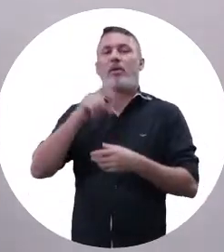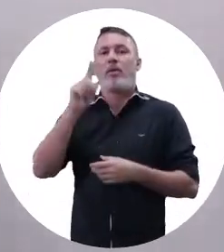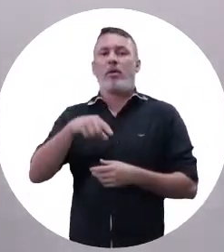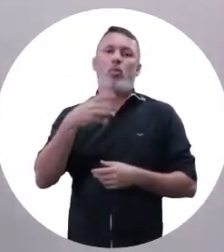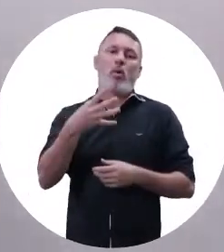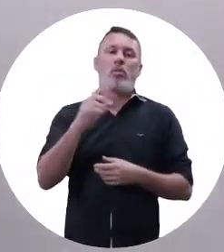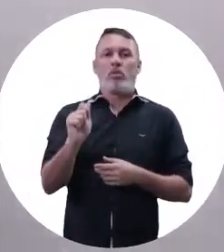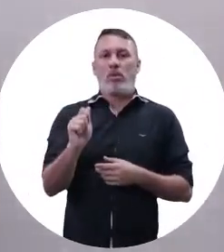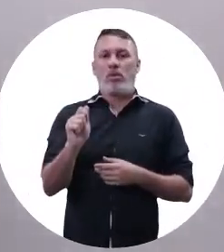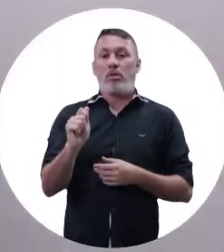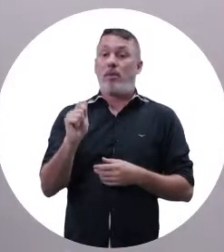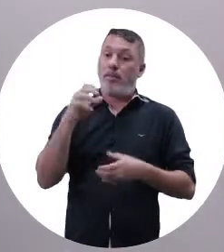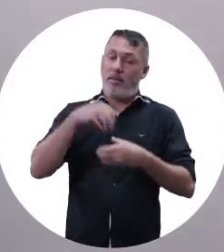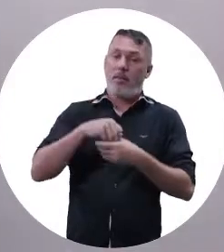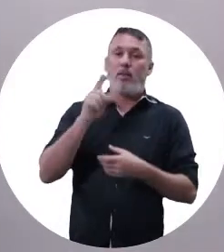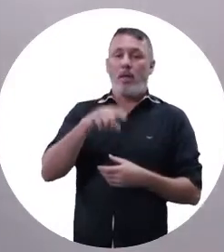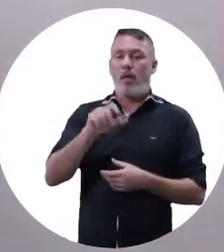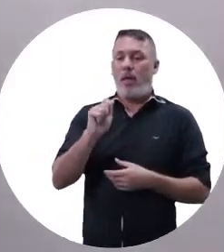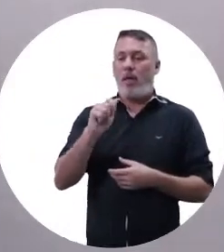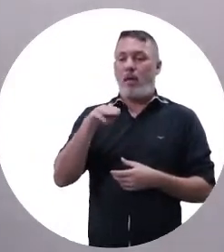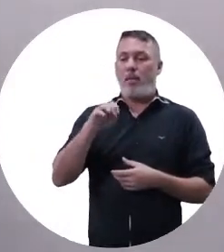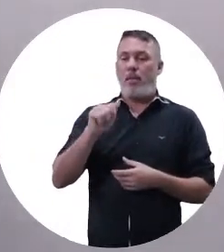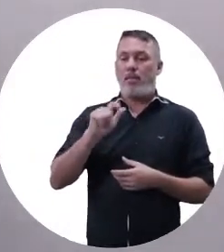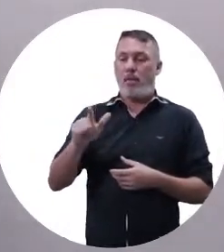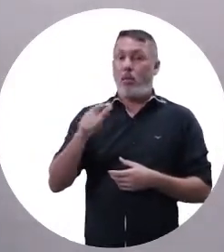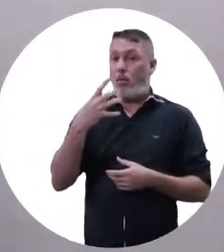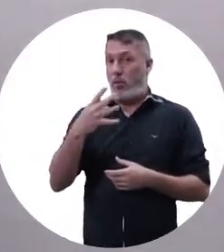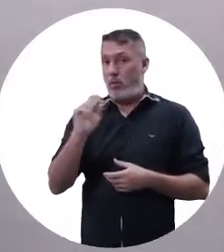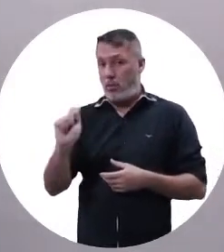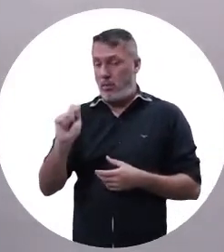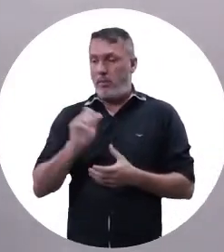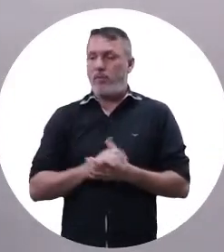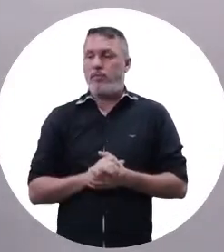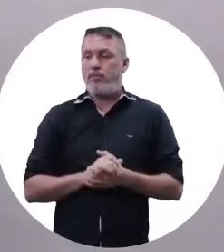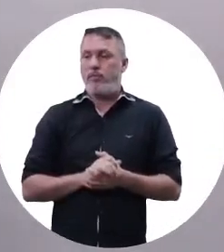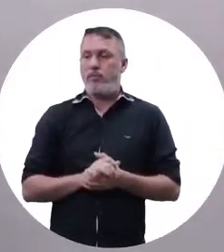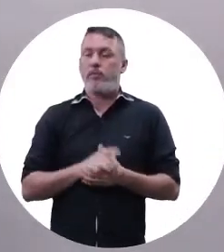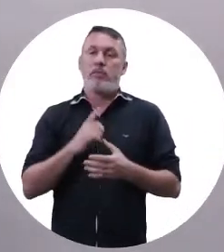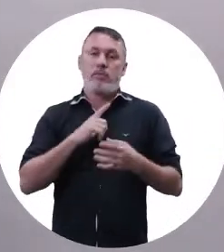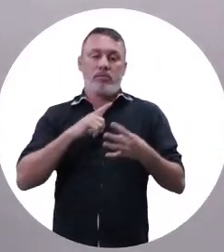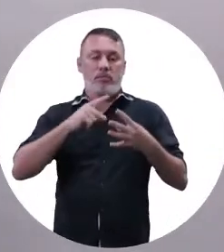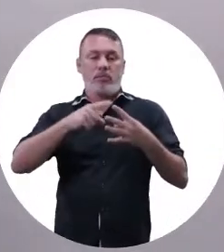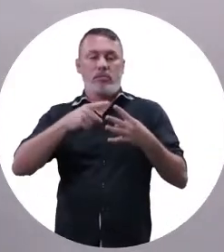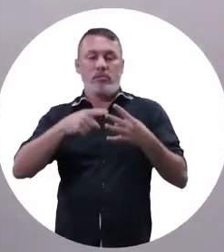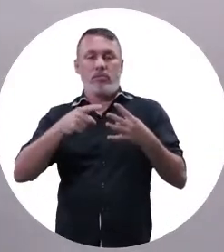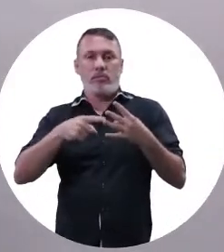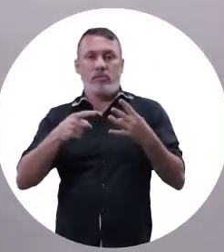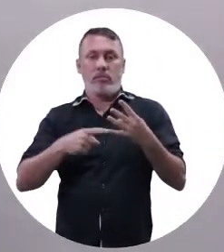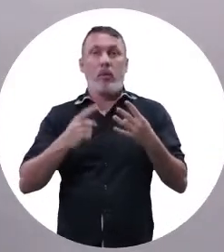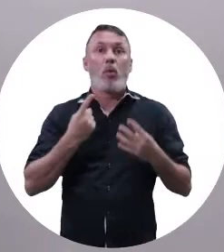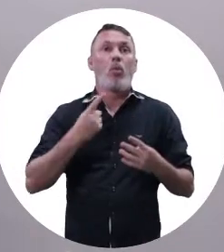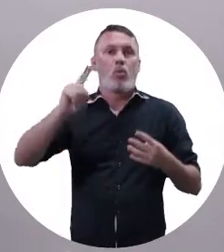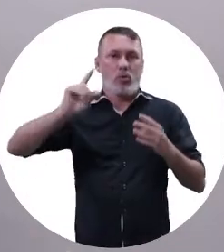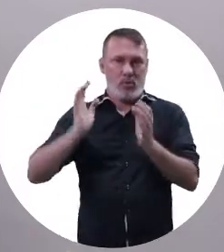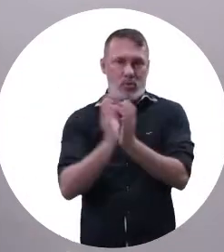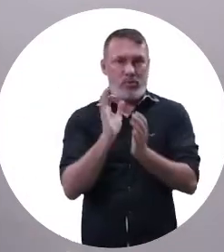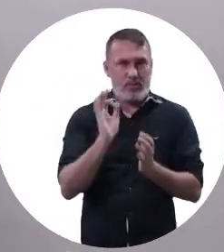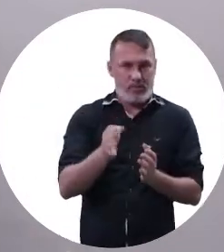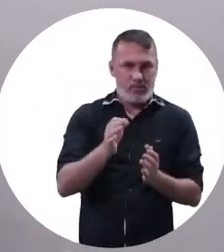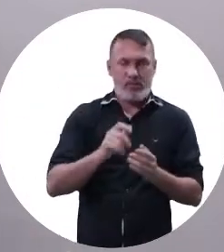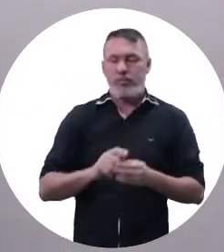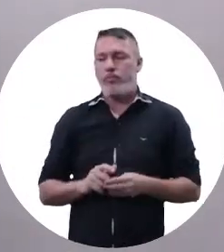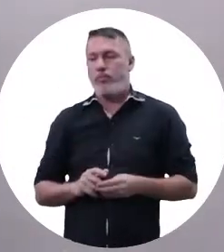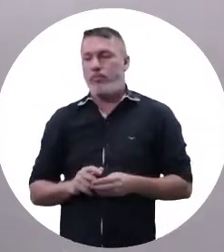família 4A, um ametal da 4A. Se ele é um ametal, ele tem 4 elétrons na sua última camada,